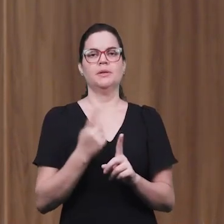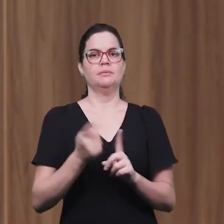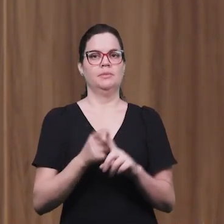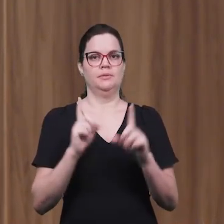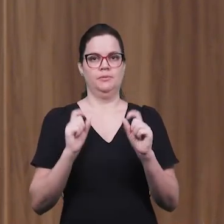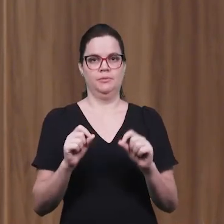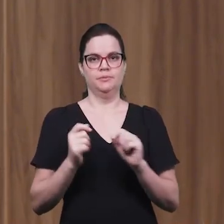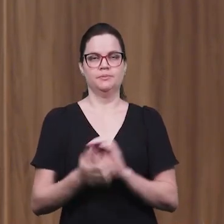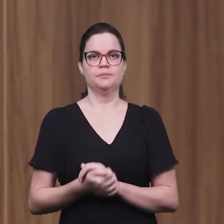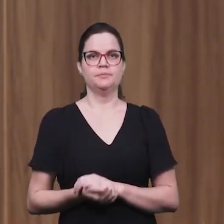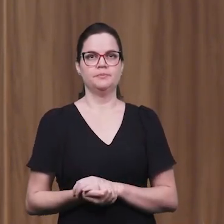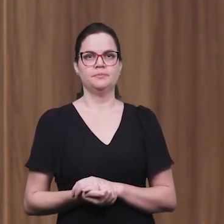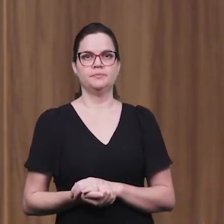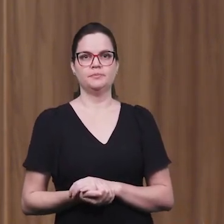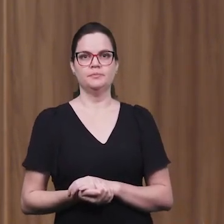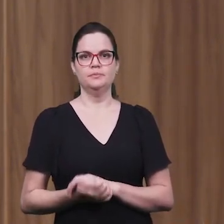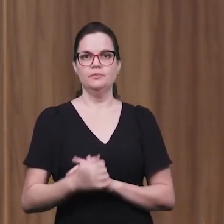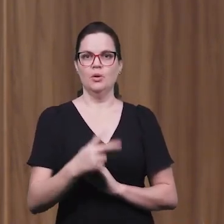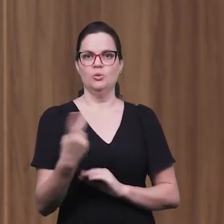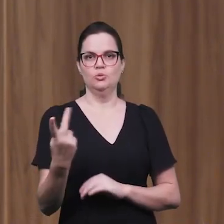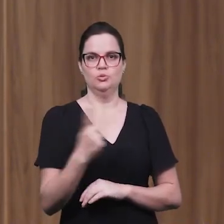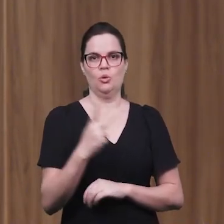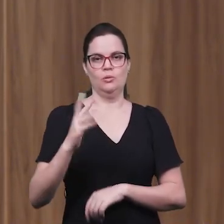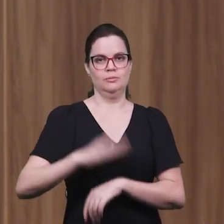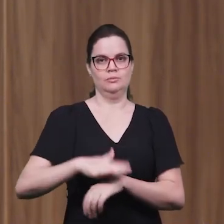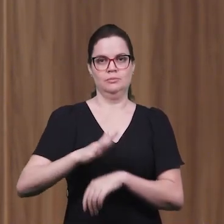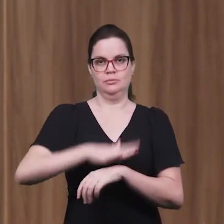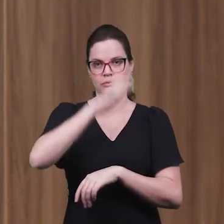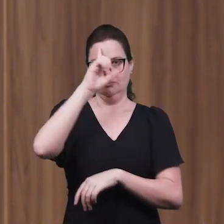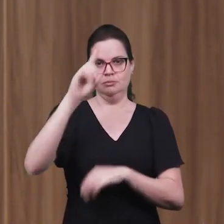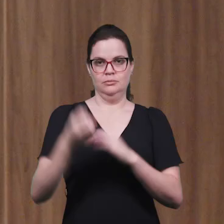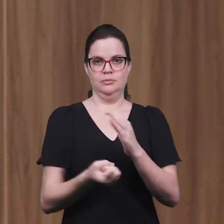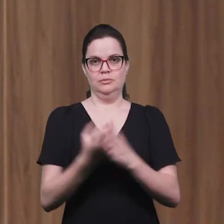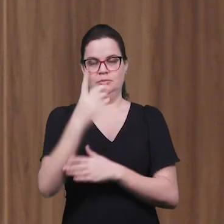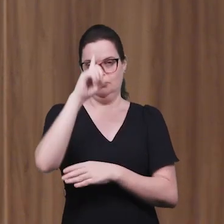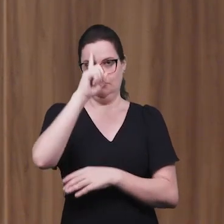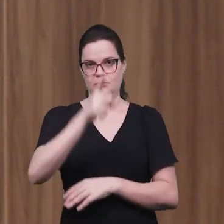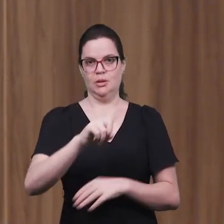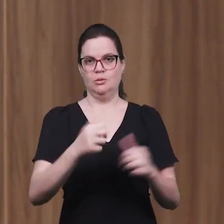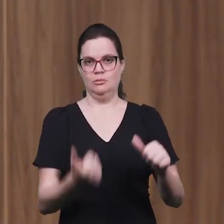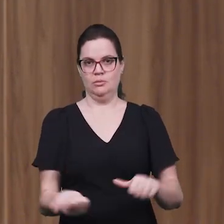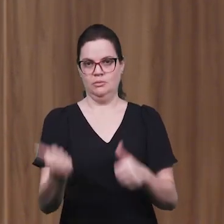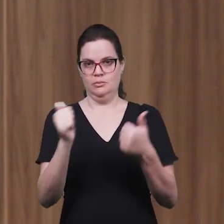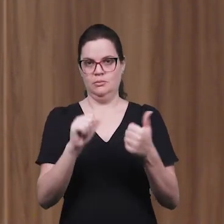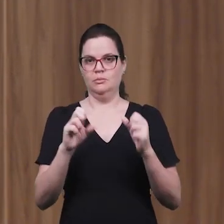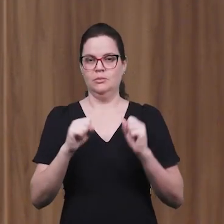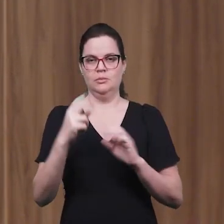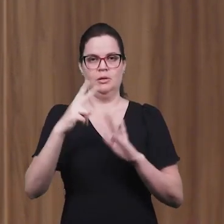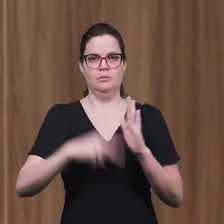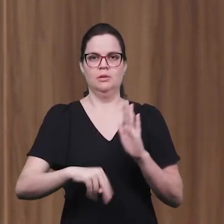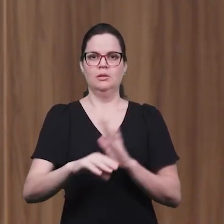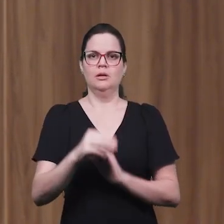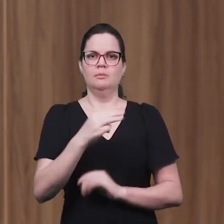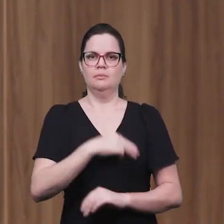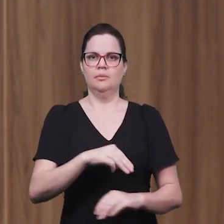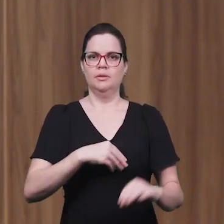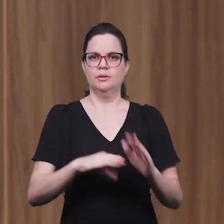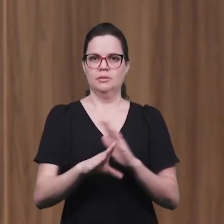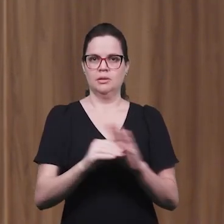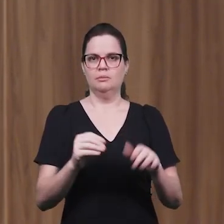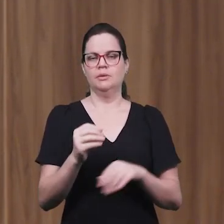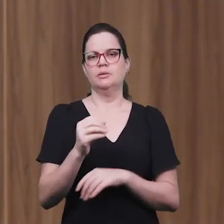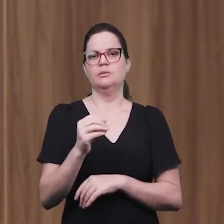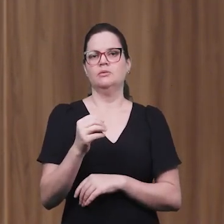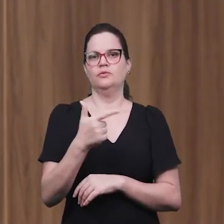primeira semelhança: ambos foram instituídos por Deus. Podemos conferir em Mateus 21:15